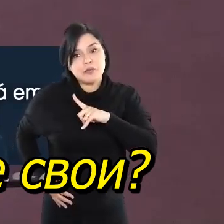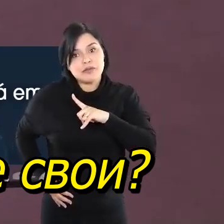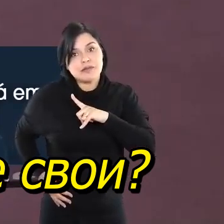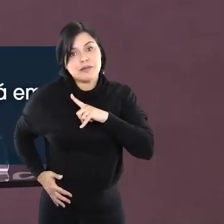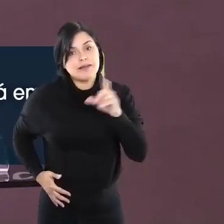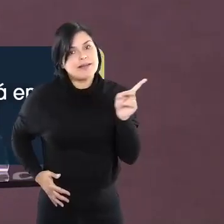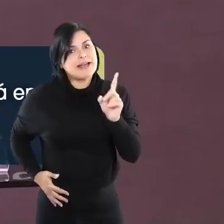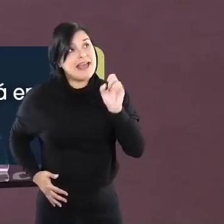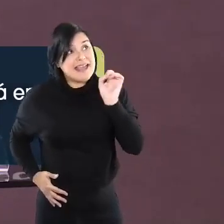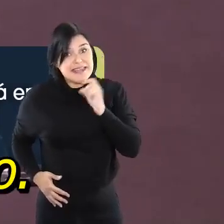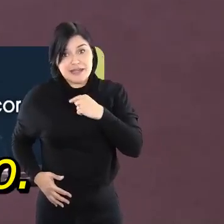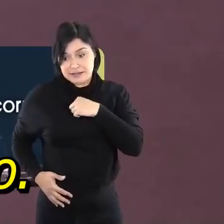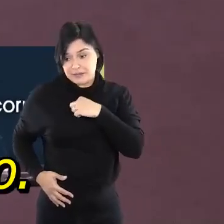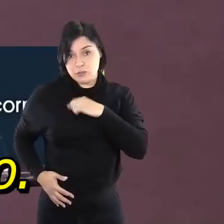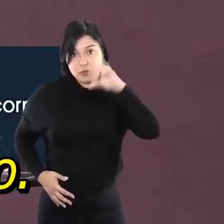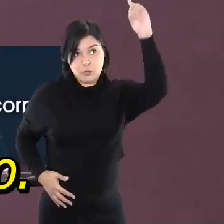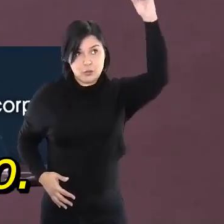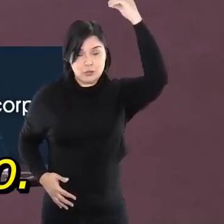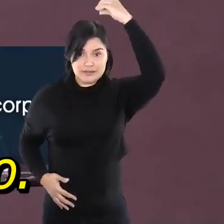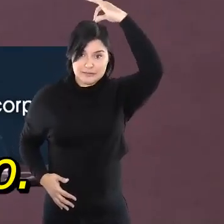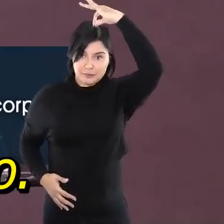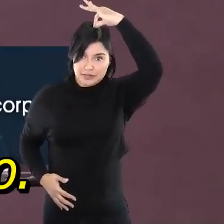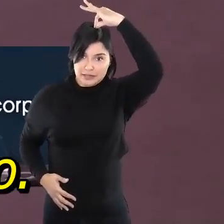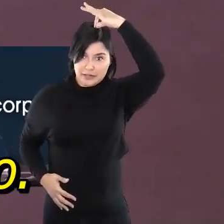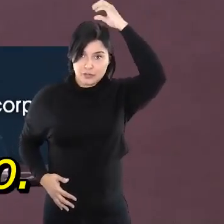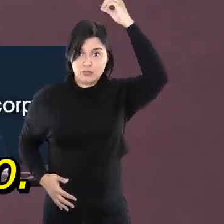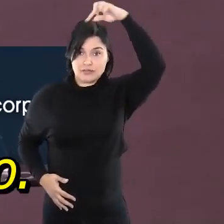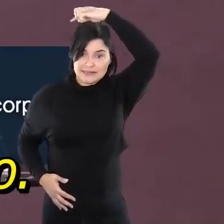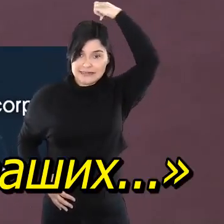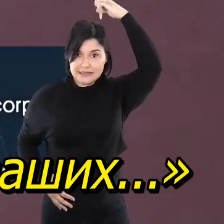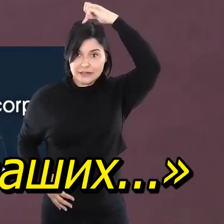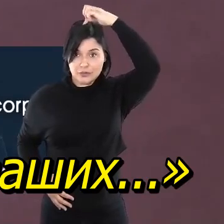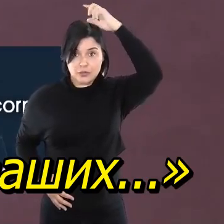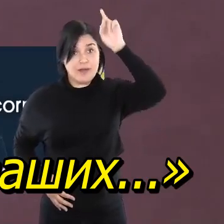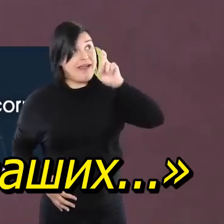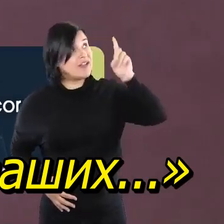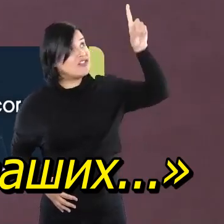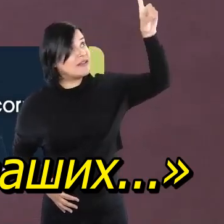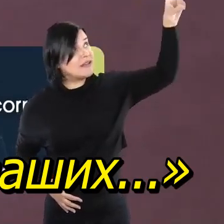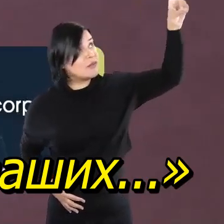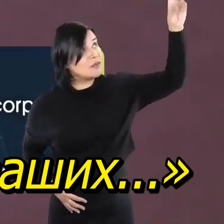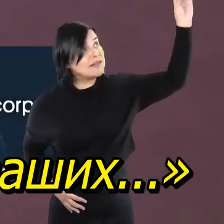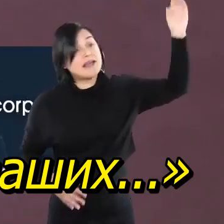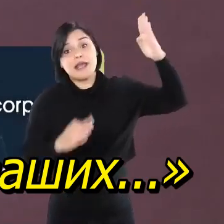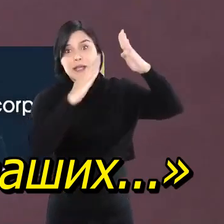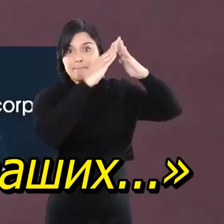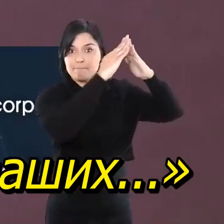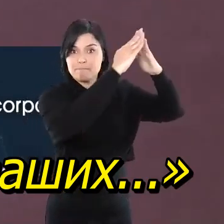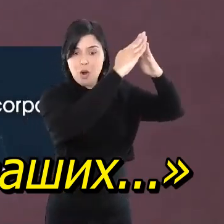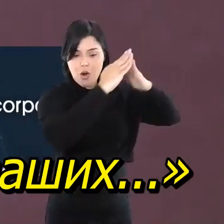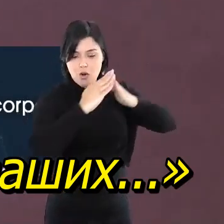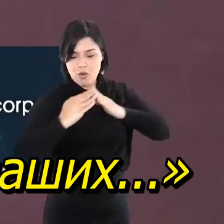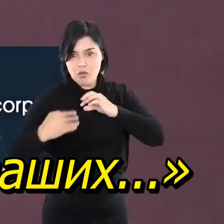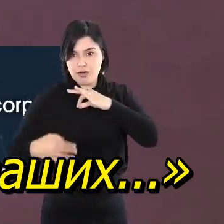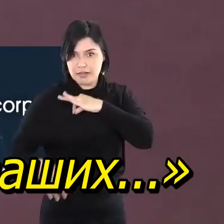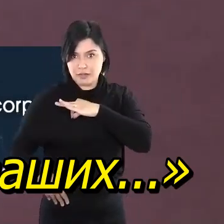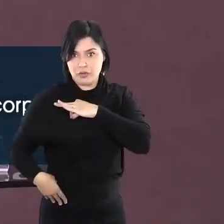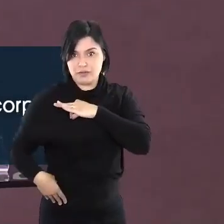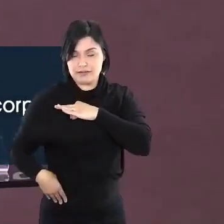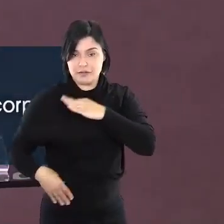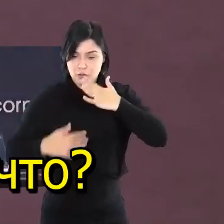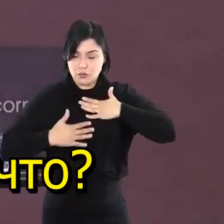mesmos? Porque fostes comprado por preço, agora, pois, glorificai a Deus no vosso